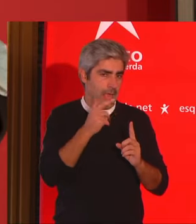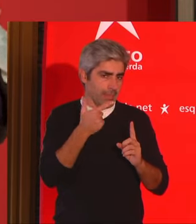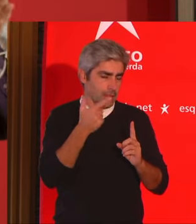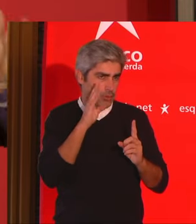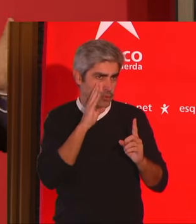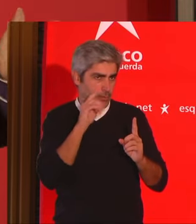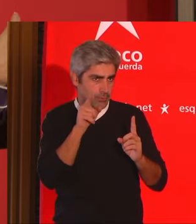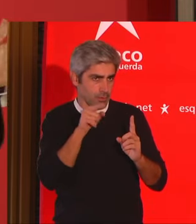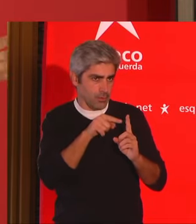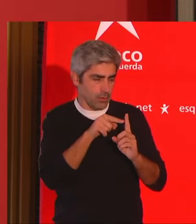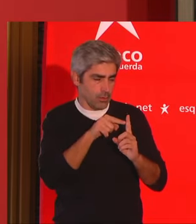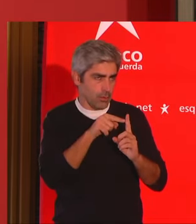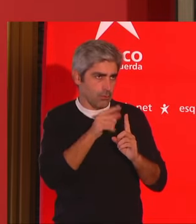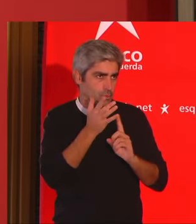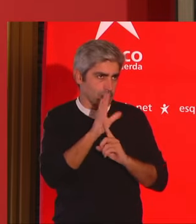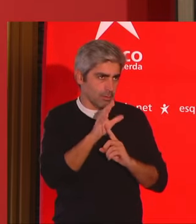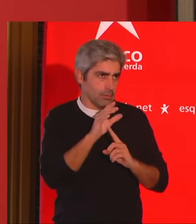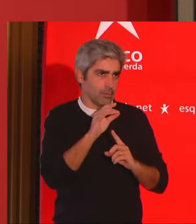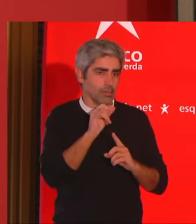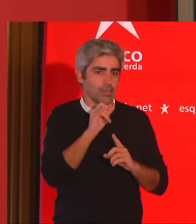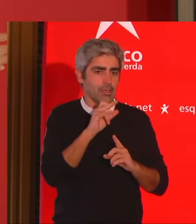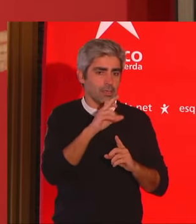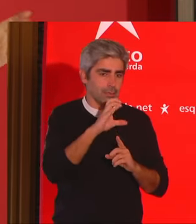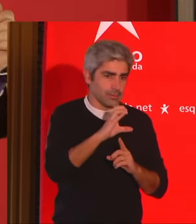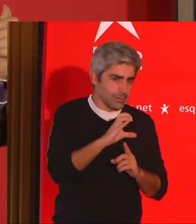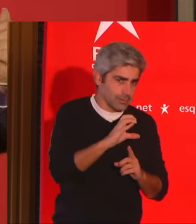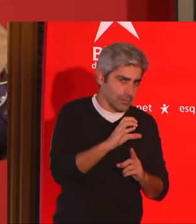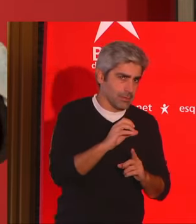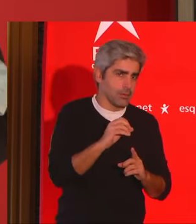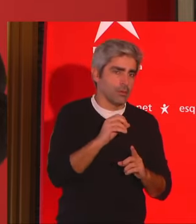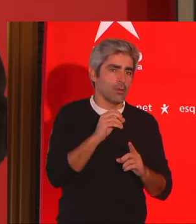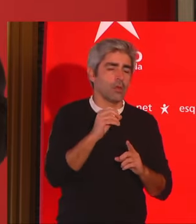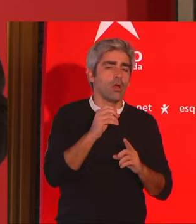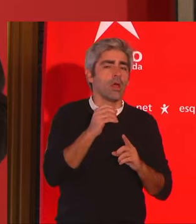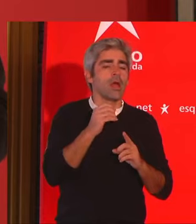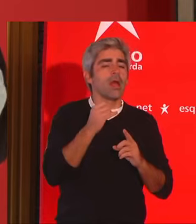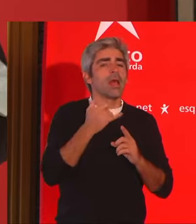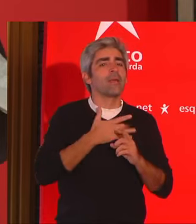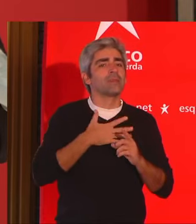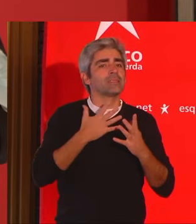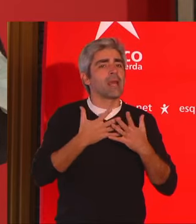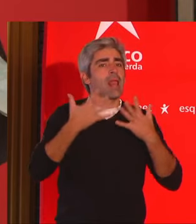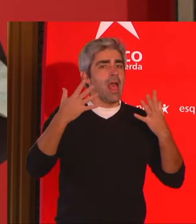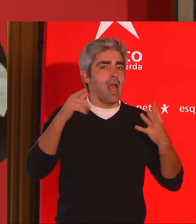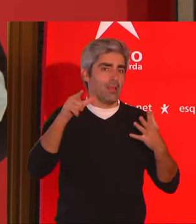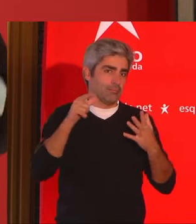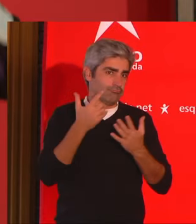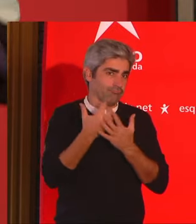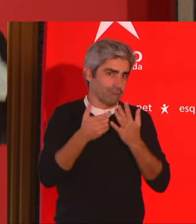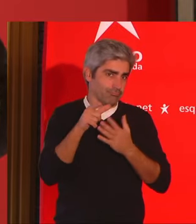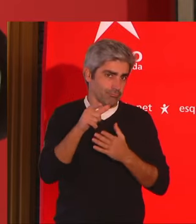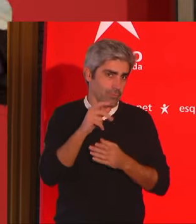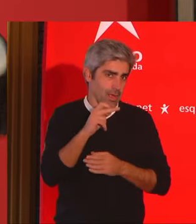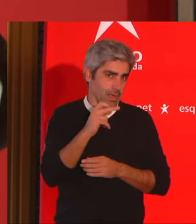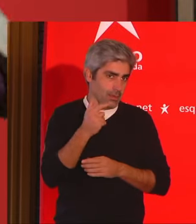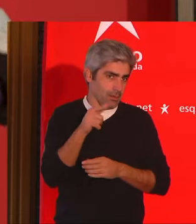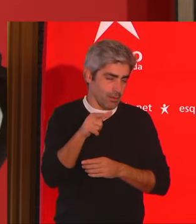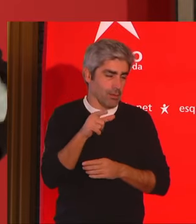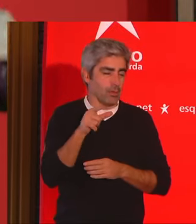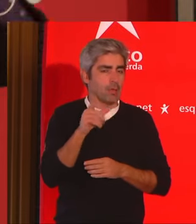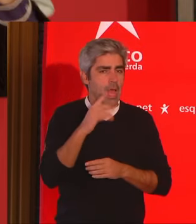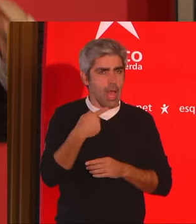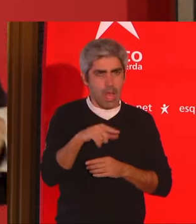tributária, designadamente em sede de IRC, pela unidade dos grandes contribuintes da autoridade tributária, há cerca de